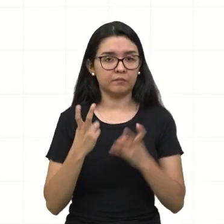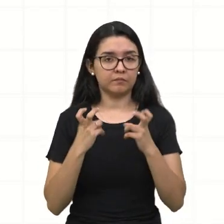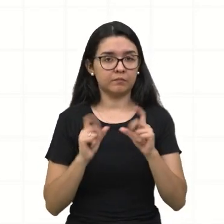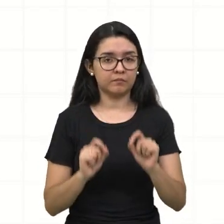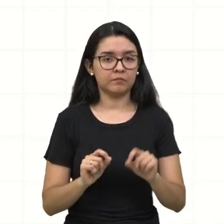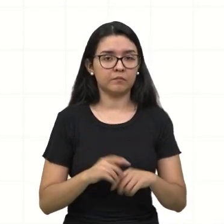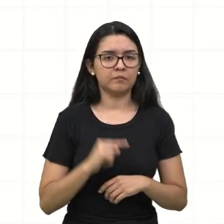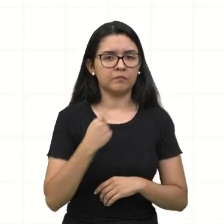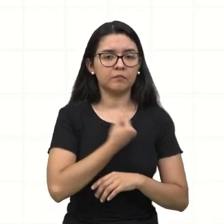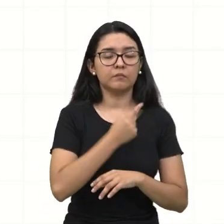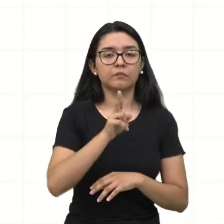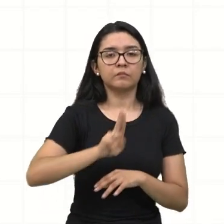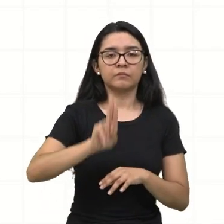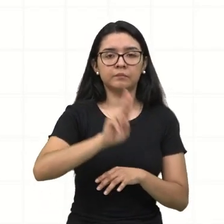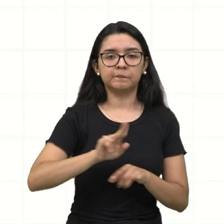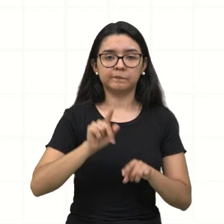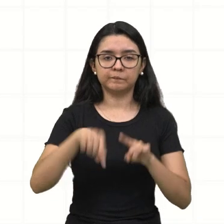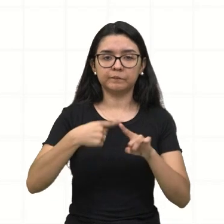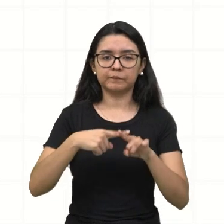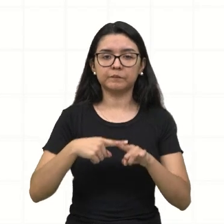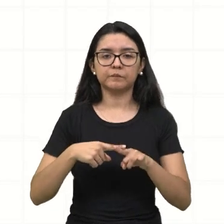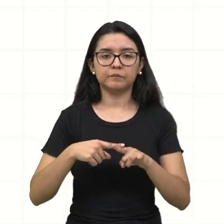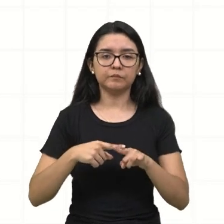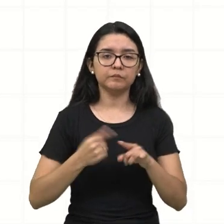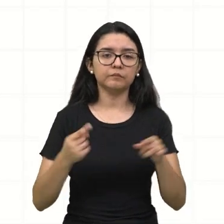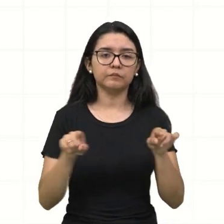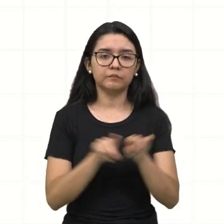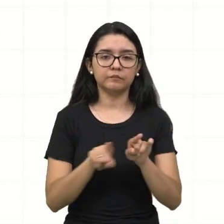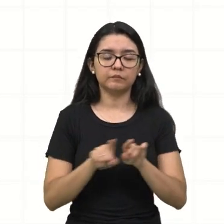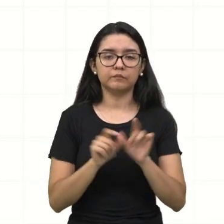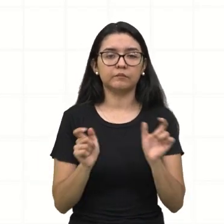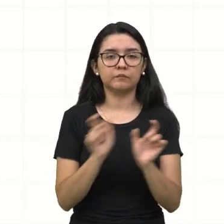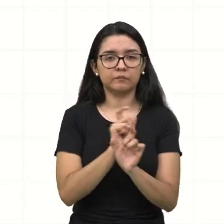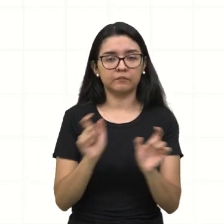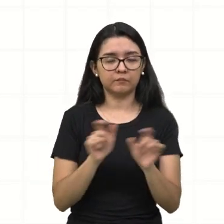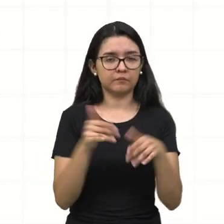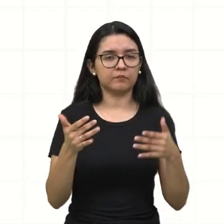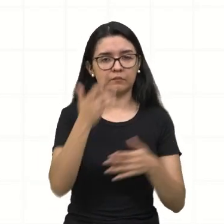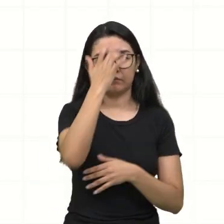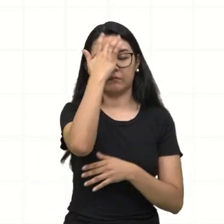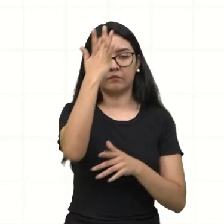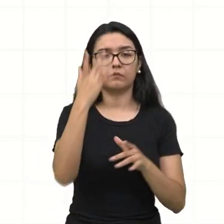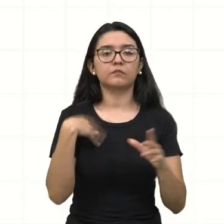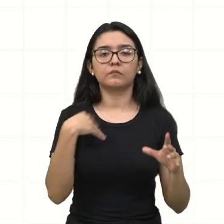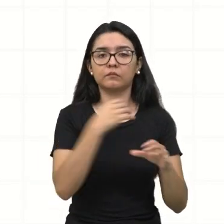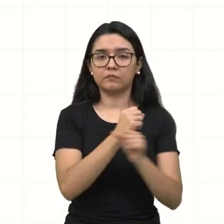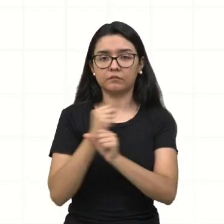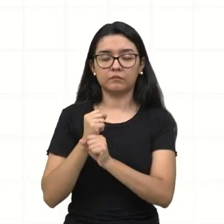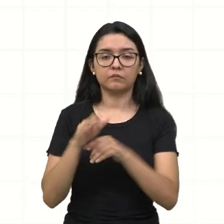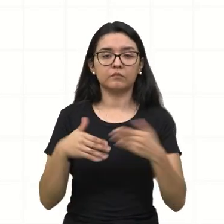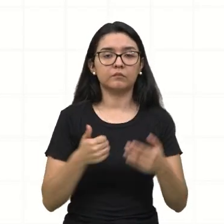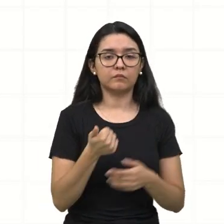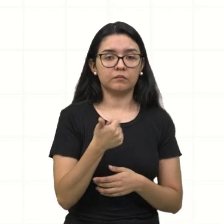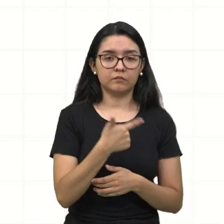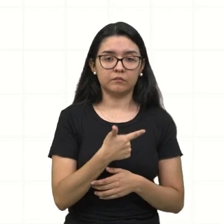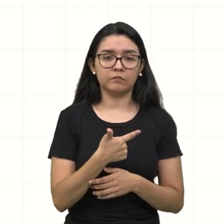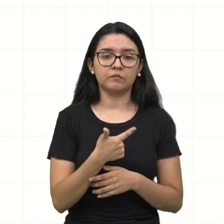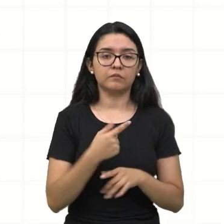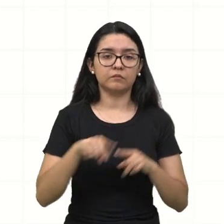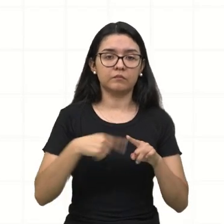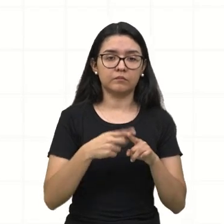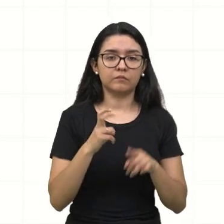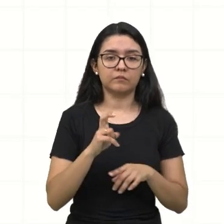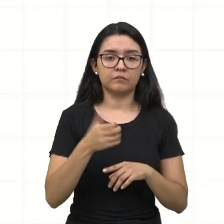nós estamos usando aqui, ó, a propriedade associativa, justamente para facilitar o cálculo. Então, 12 vezes 5, 60. Aí